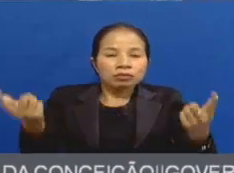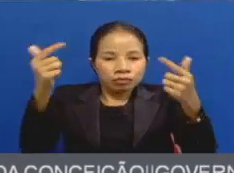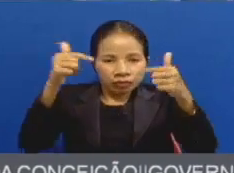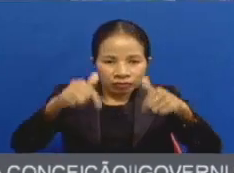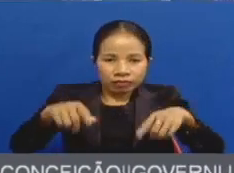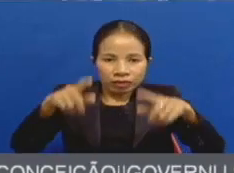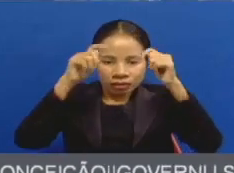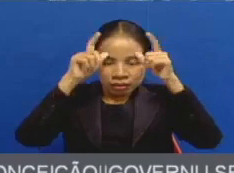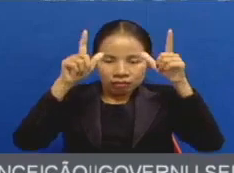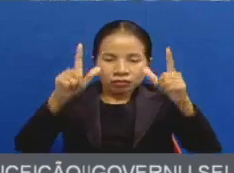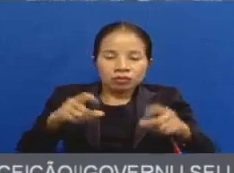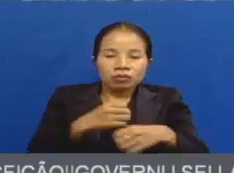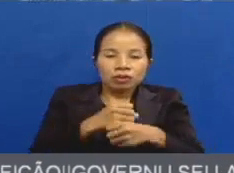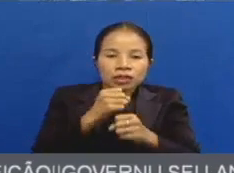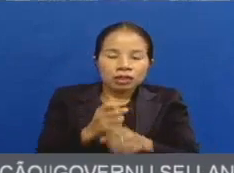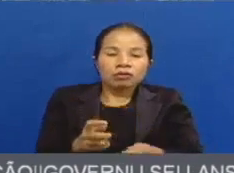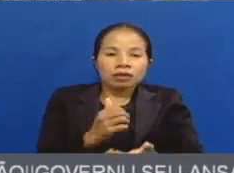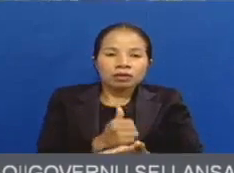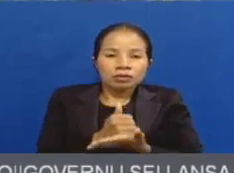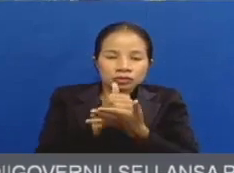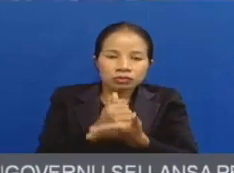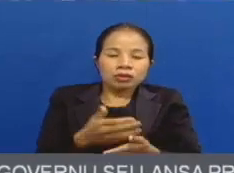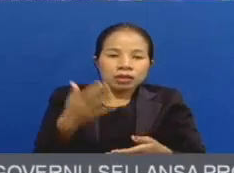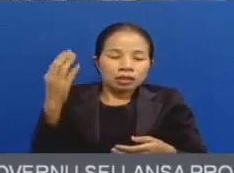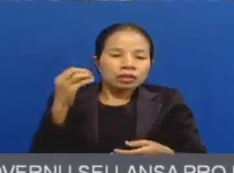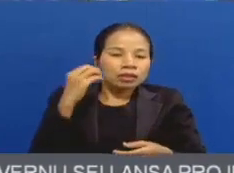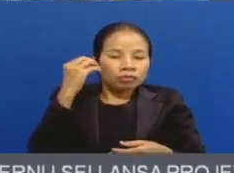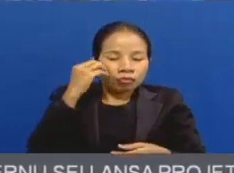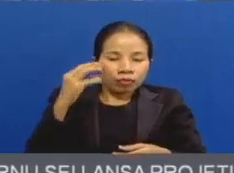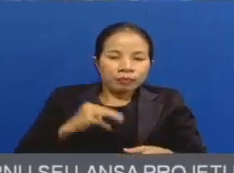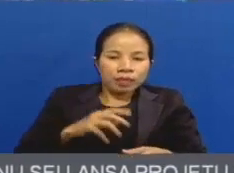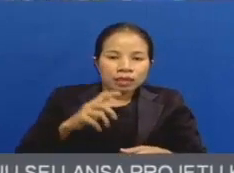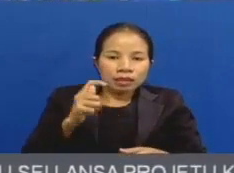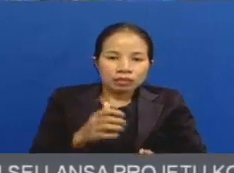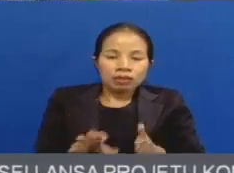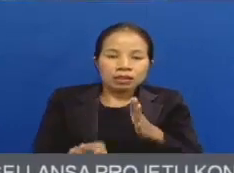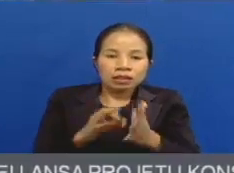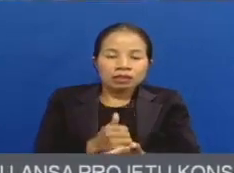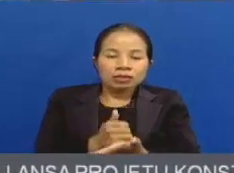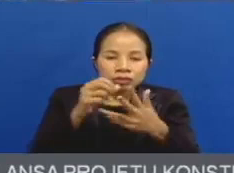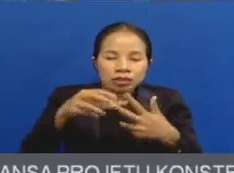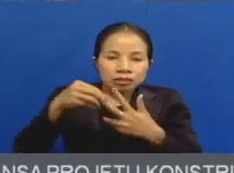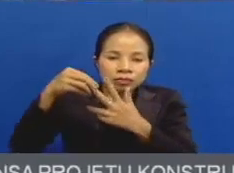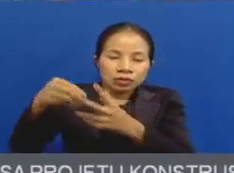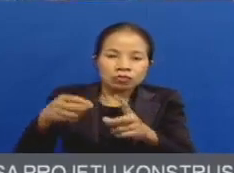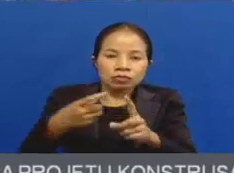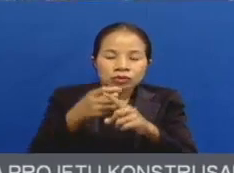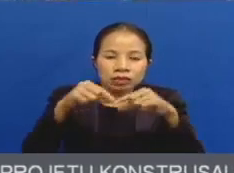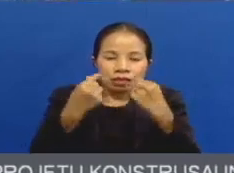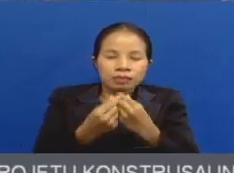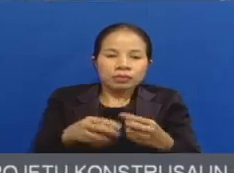Smith Timor-Leste, o de ralo tratamento de tia residência meteal, bebe retam atendimento especial o seu equipa